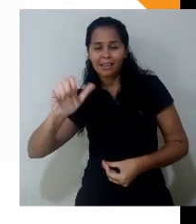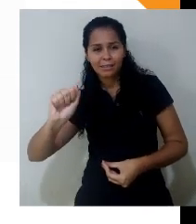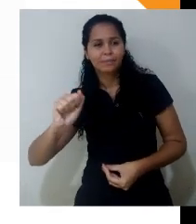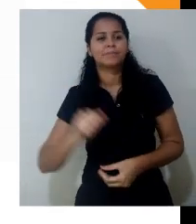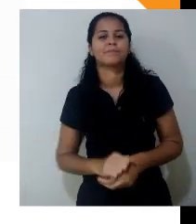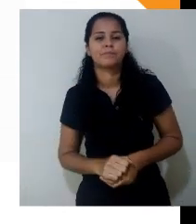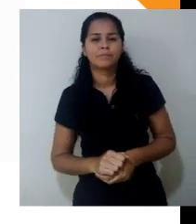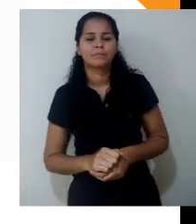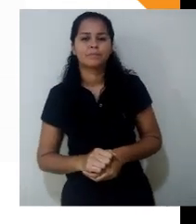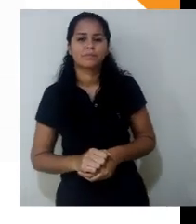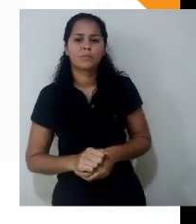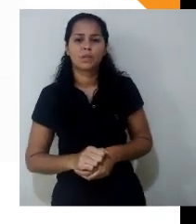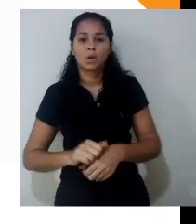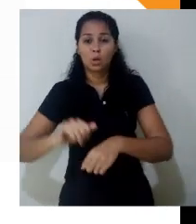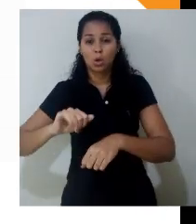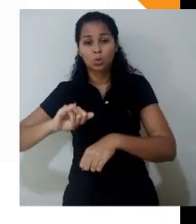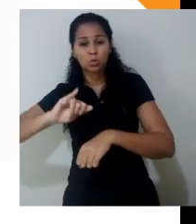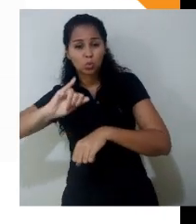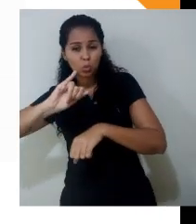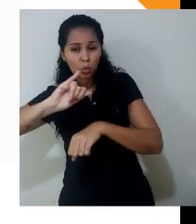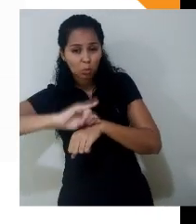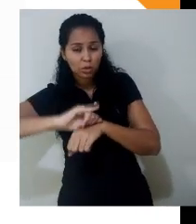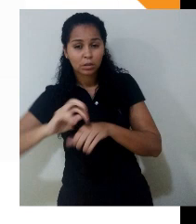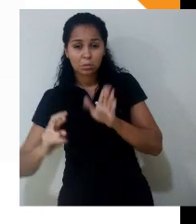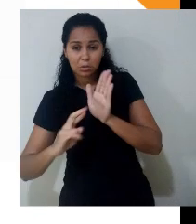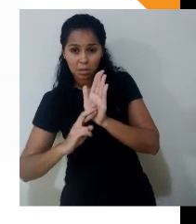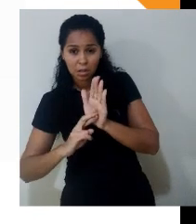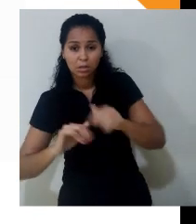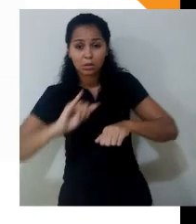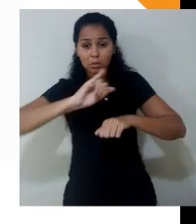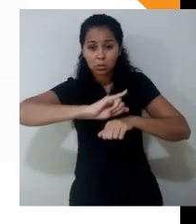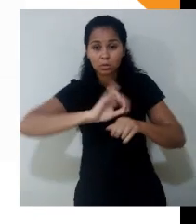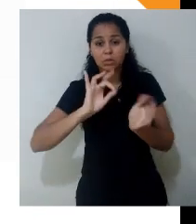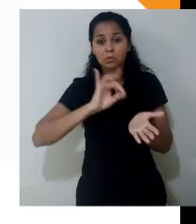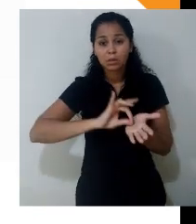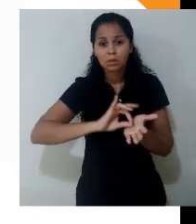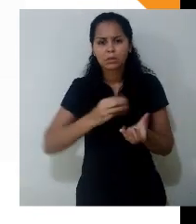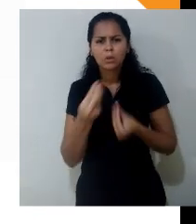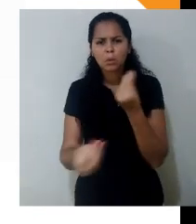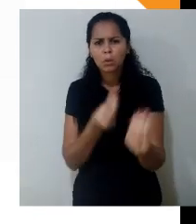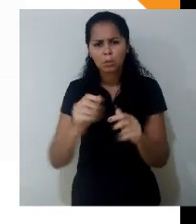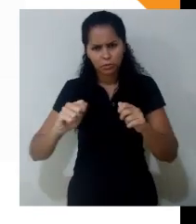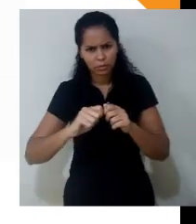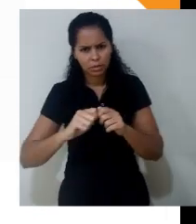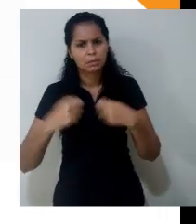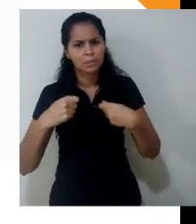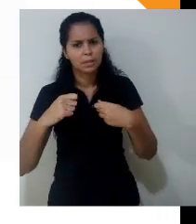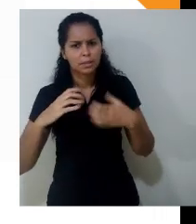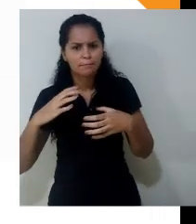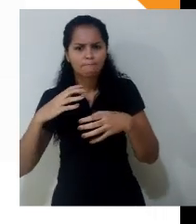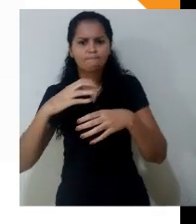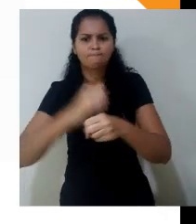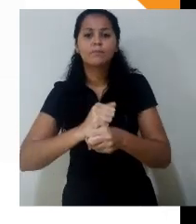representado, desculpe, a área do objeto real. Ora, como eu faço isso? Eu tenho que calcular as duas